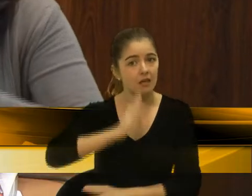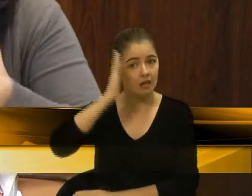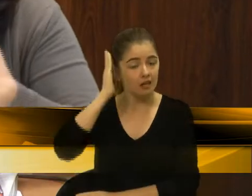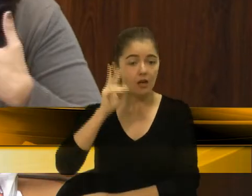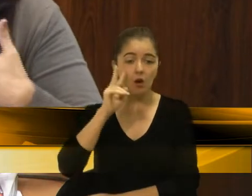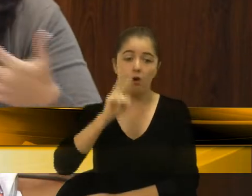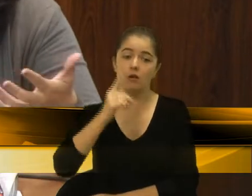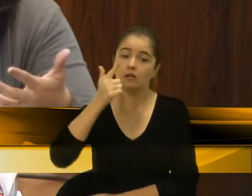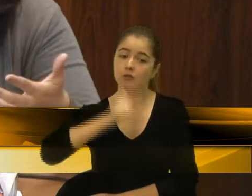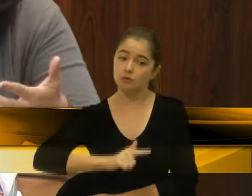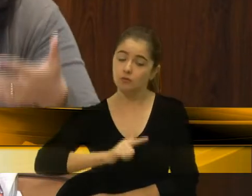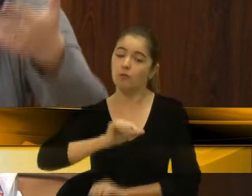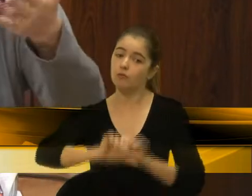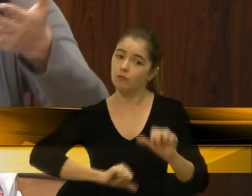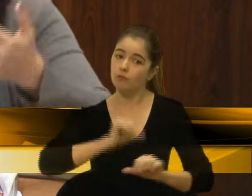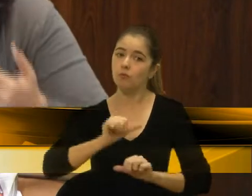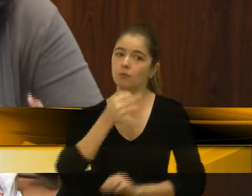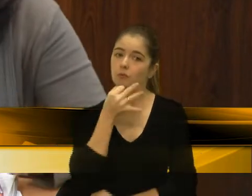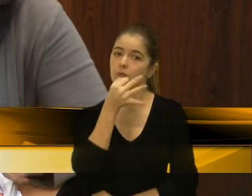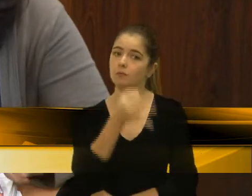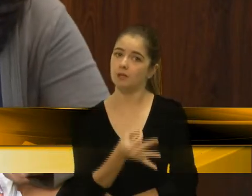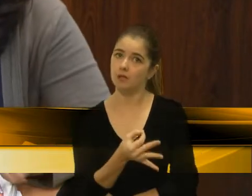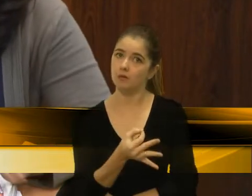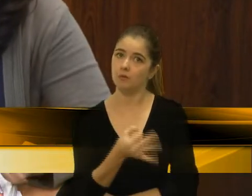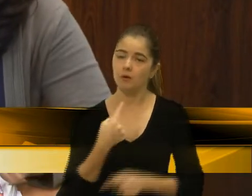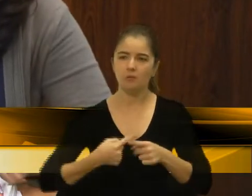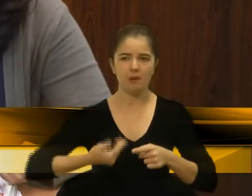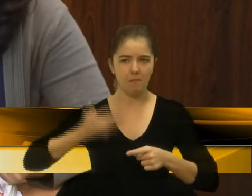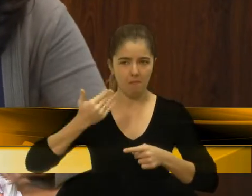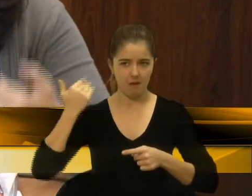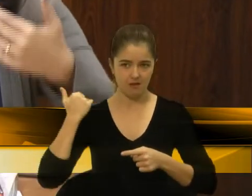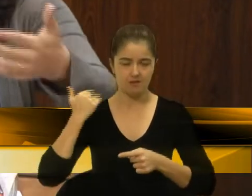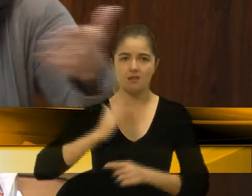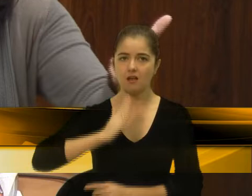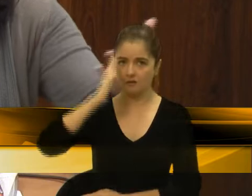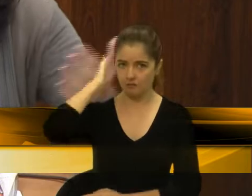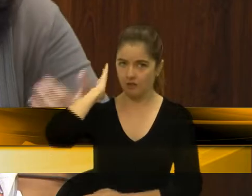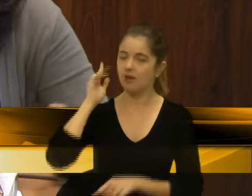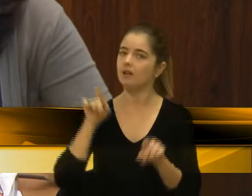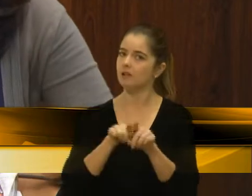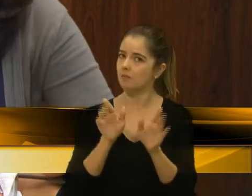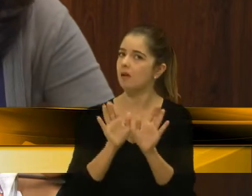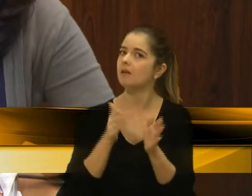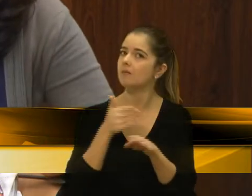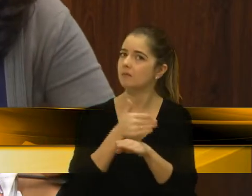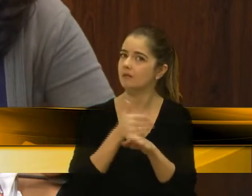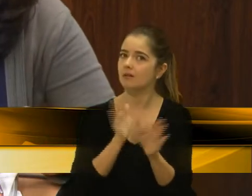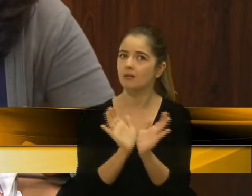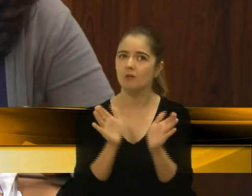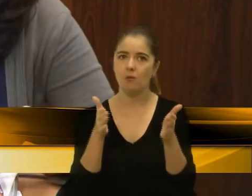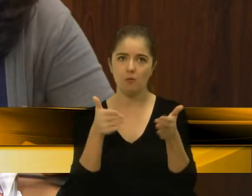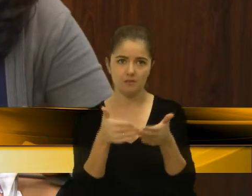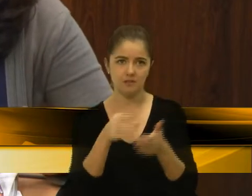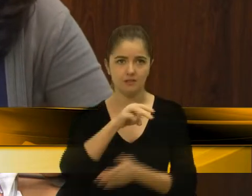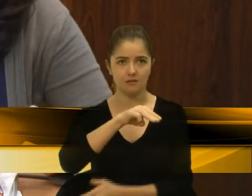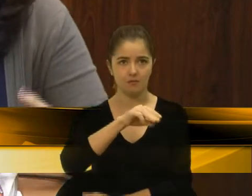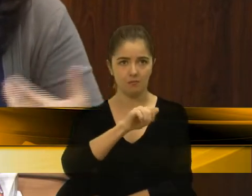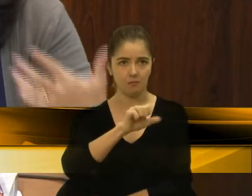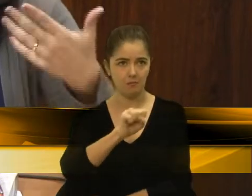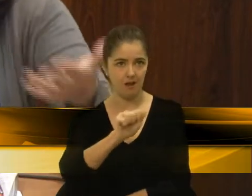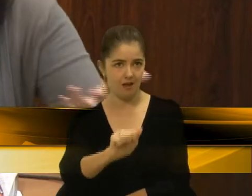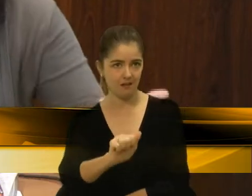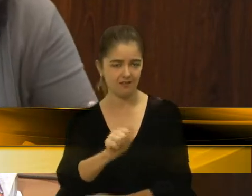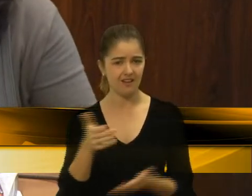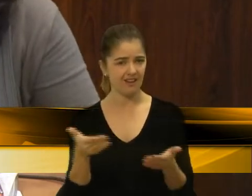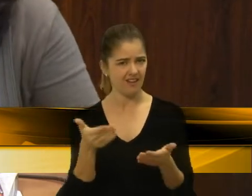toda a luta de todos nós. E aí o prefeito também fazia parte da comissão. Em algumas vezes, ele também participava na comissão da Maesa. E aí,